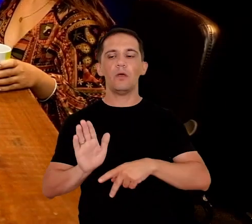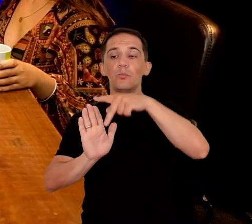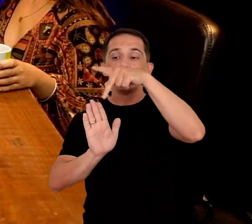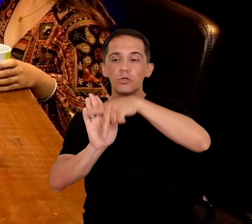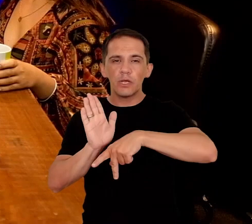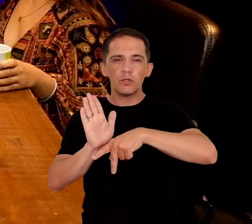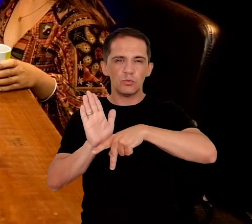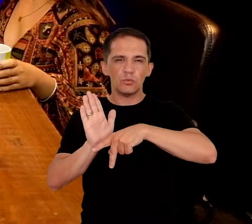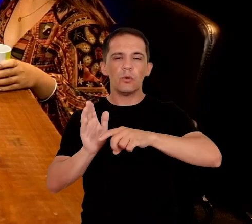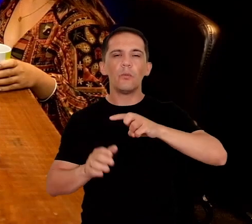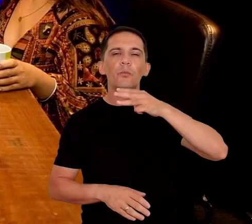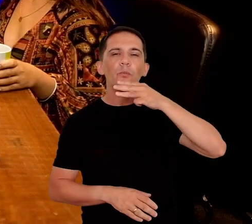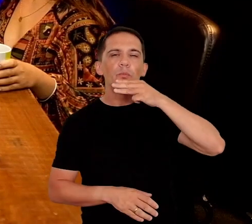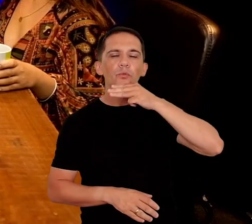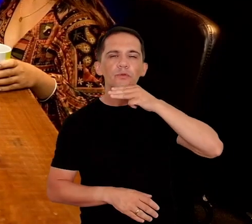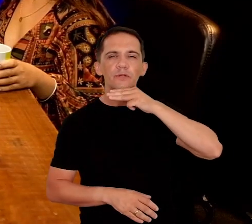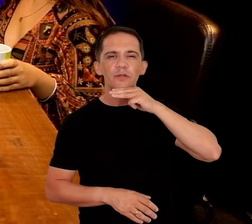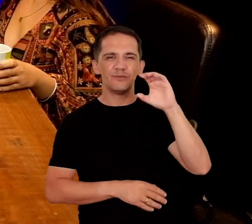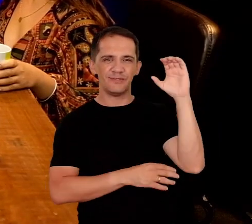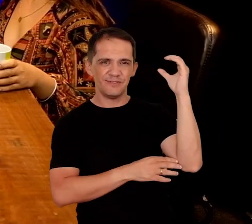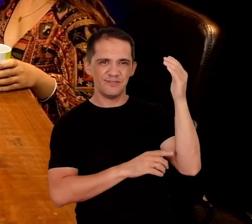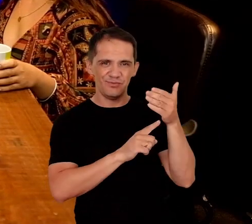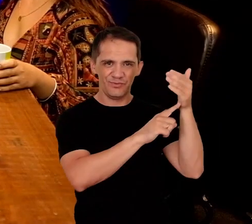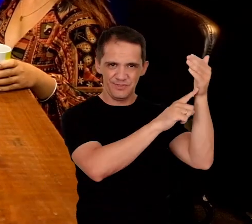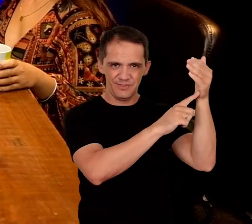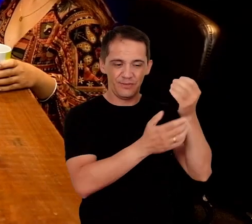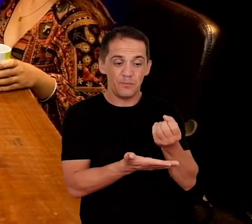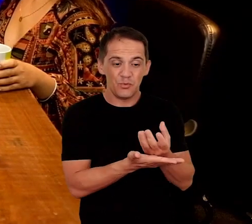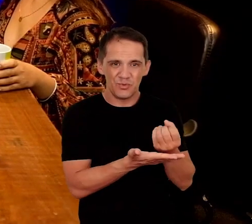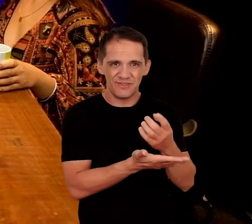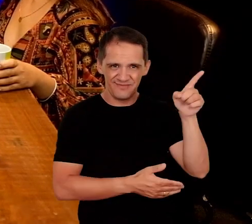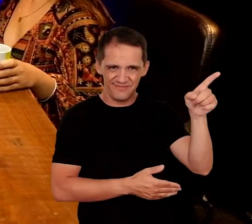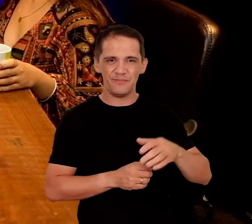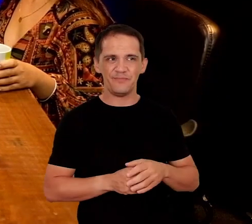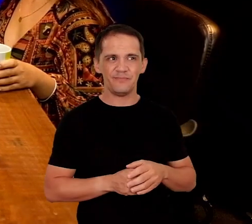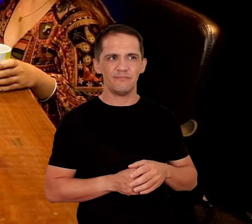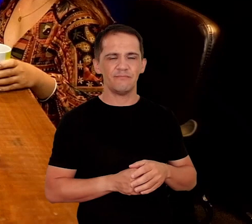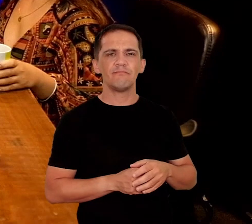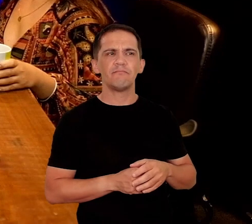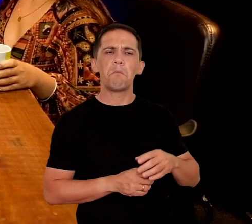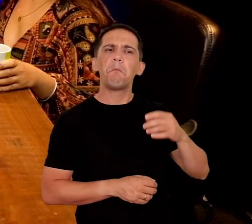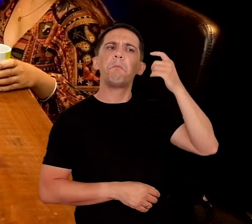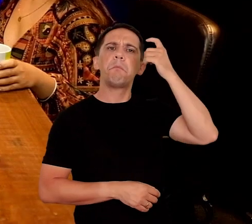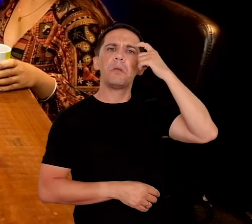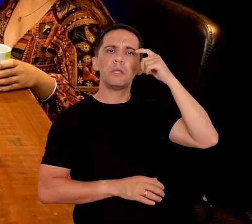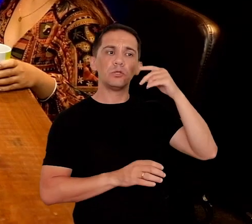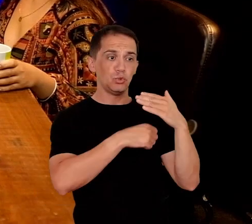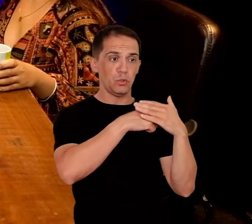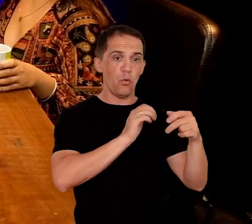para o Museu de Ciências Tecnológicas da PUC. Só que o Museu de Ciências Tecnológicas